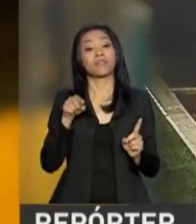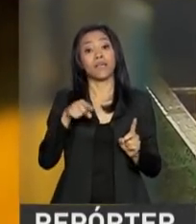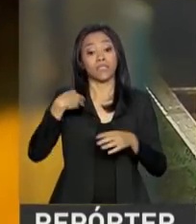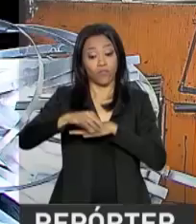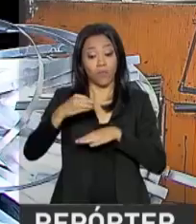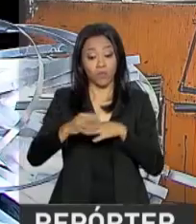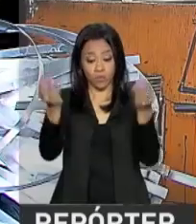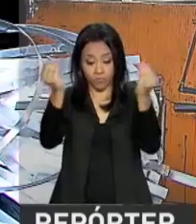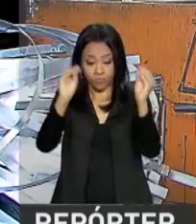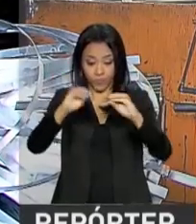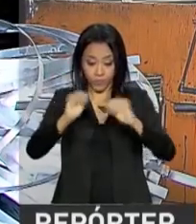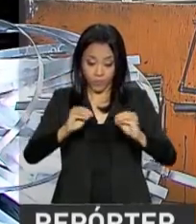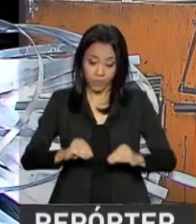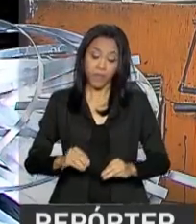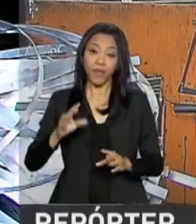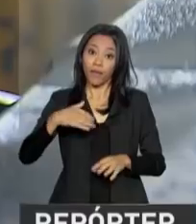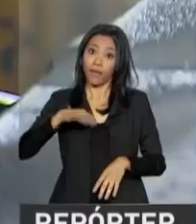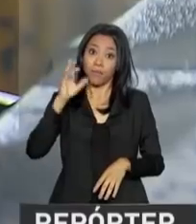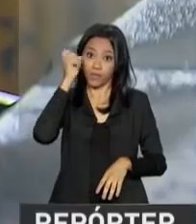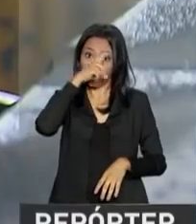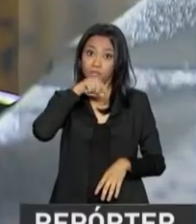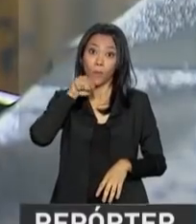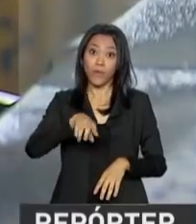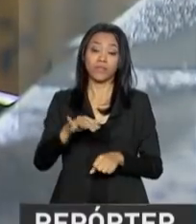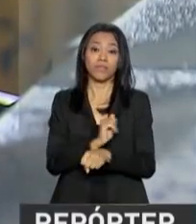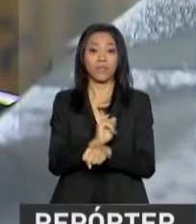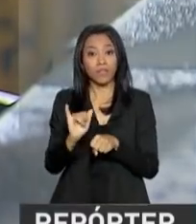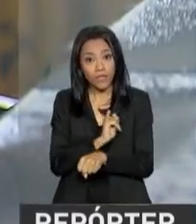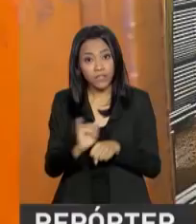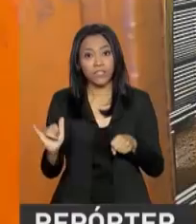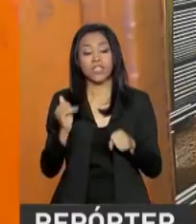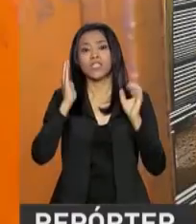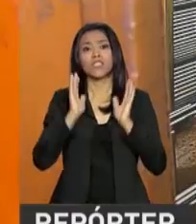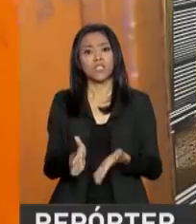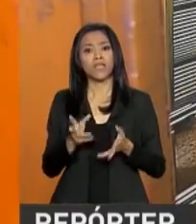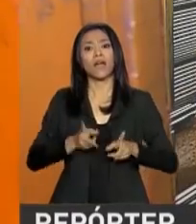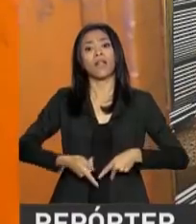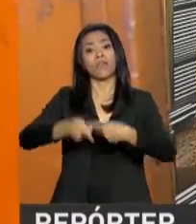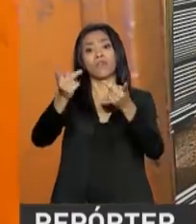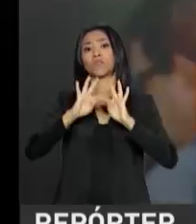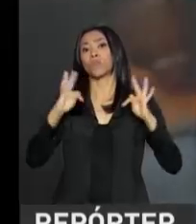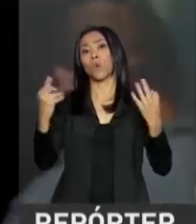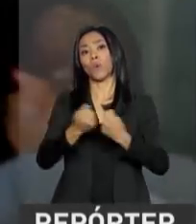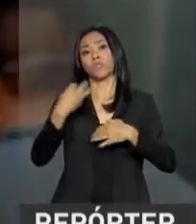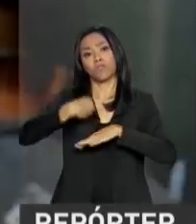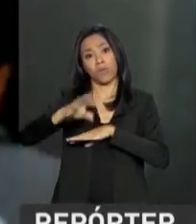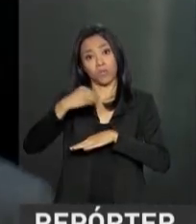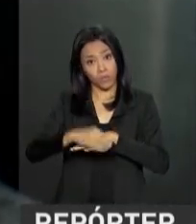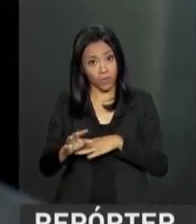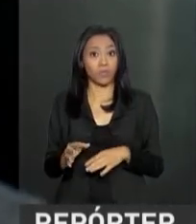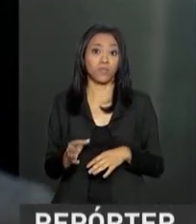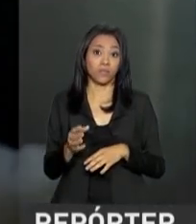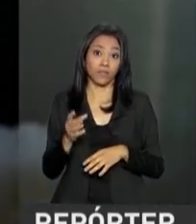informações é que eu acho que era mais difícil essa ferramenta é já tá levando todas as informações que iam de forma